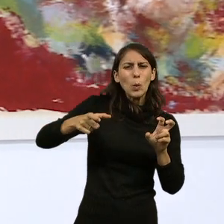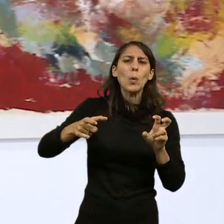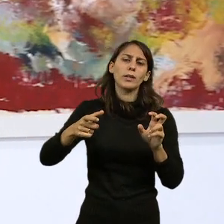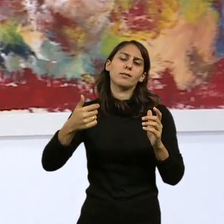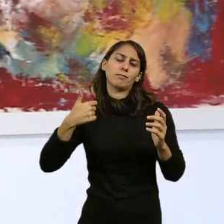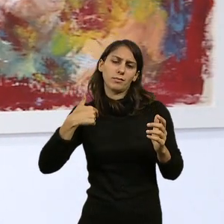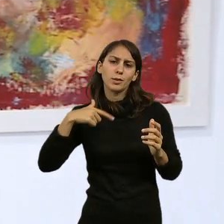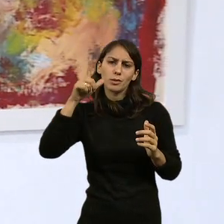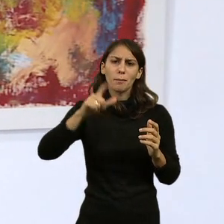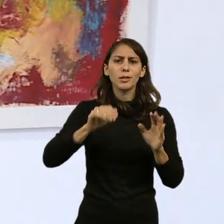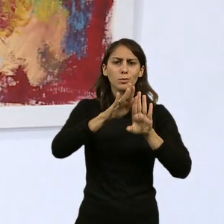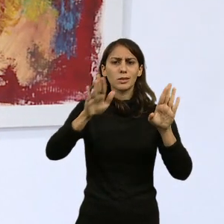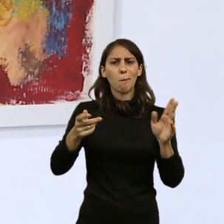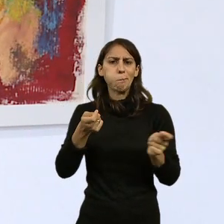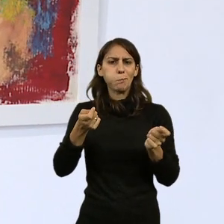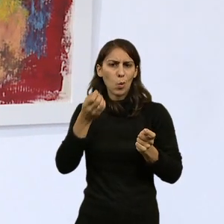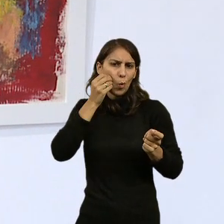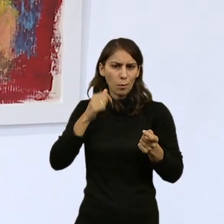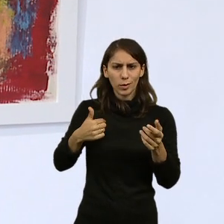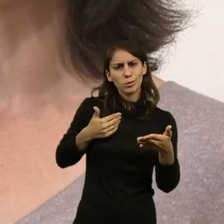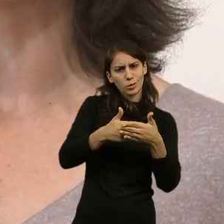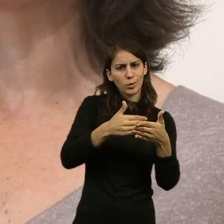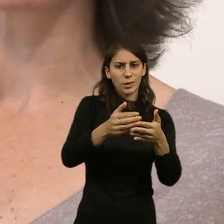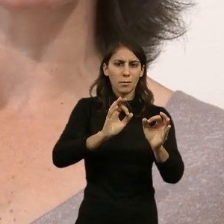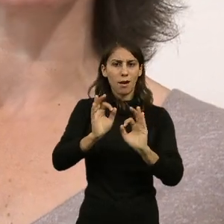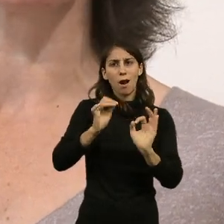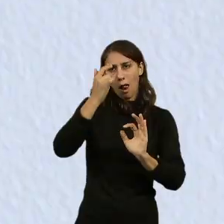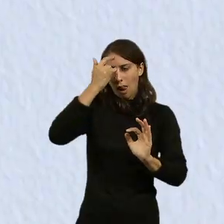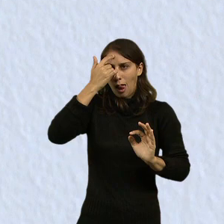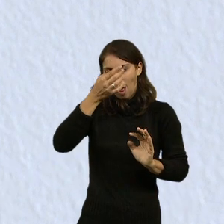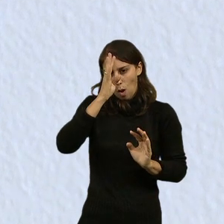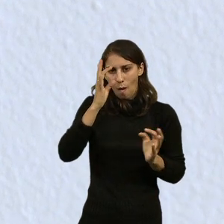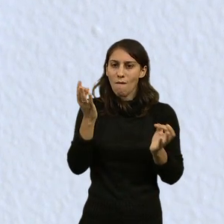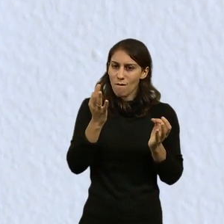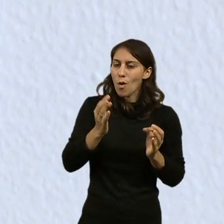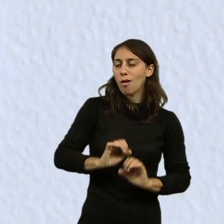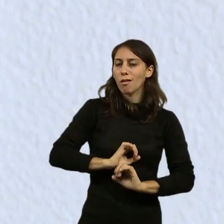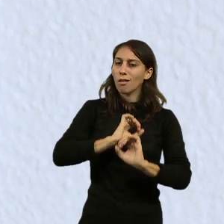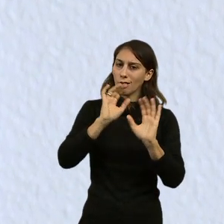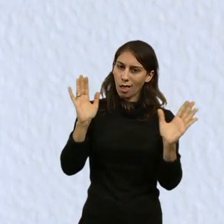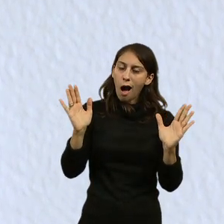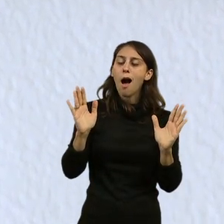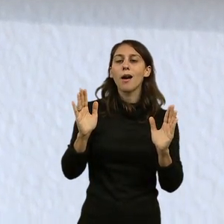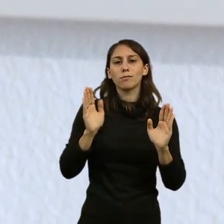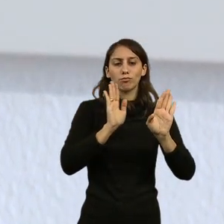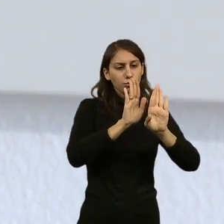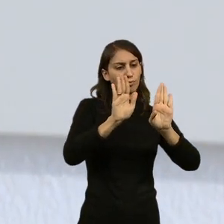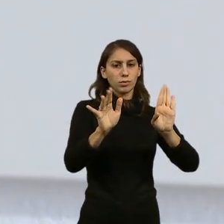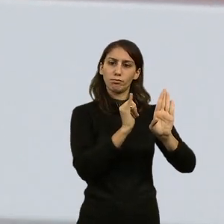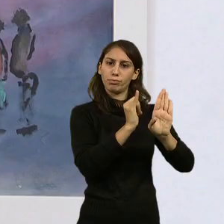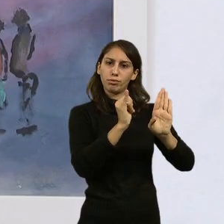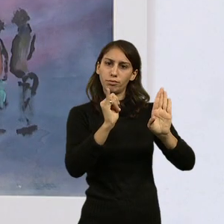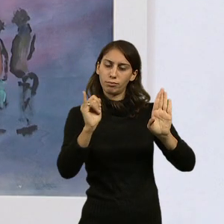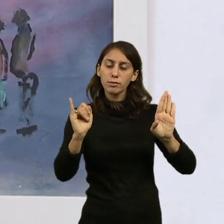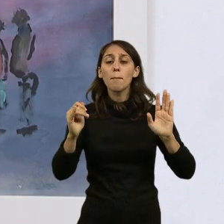lógica própria para a organização da exposição. A exposição pode ser vista com a